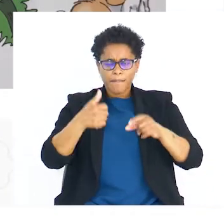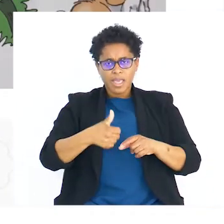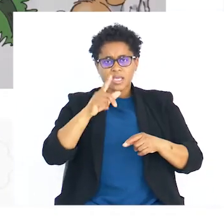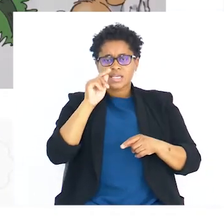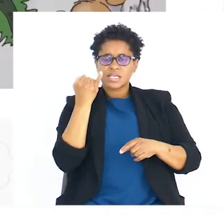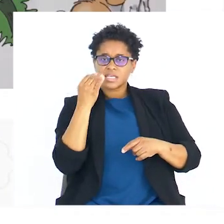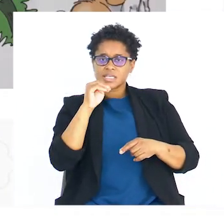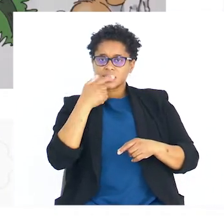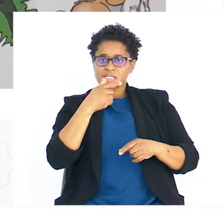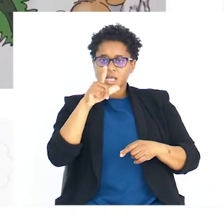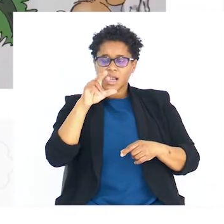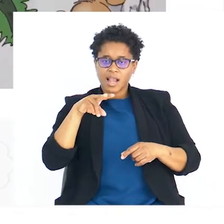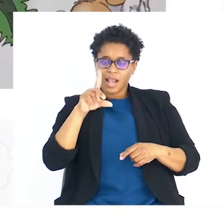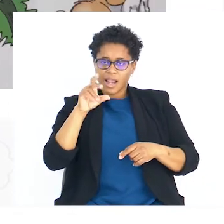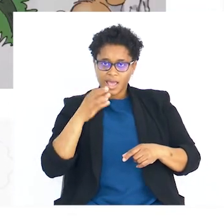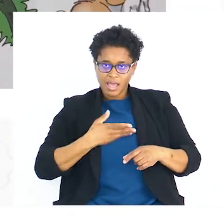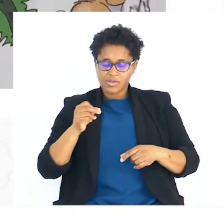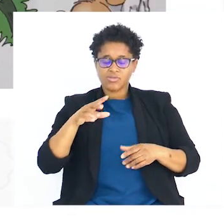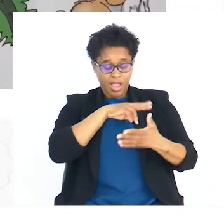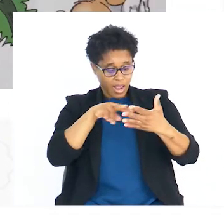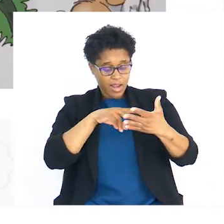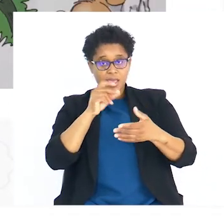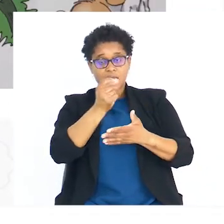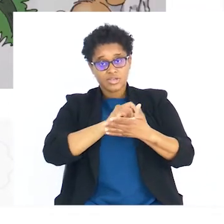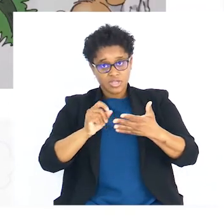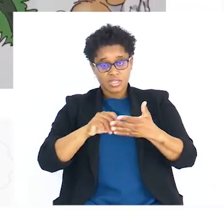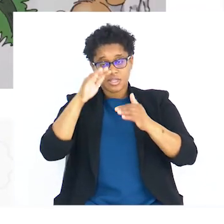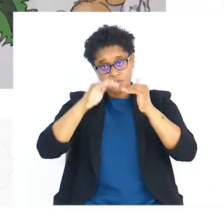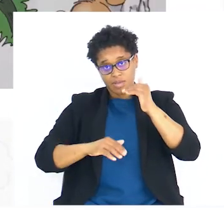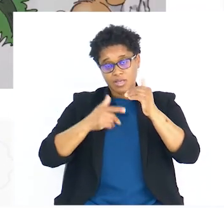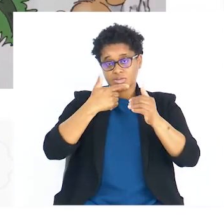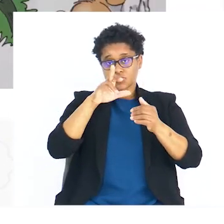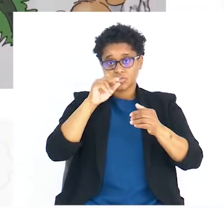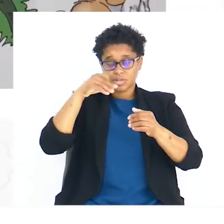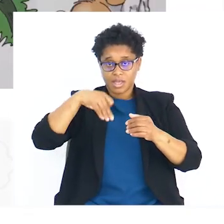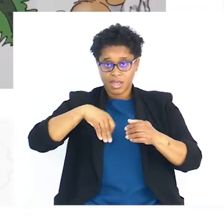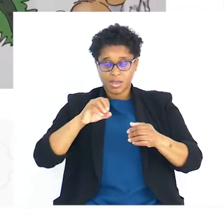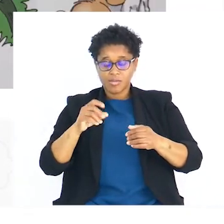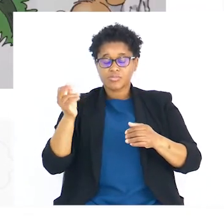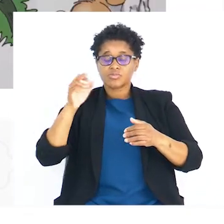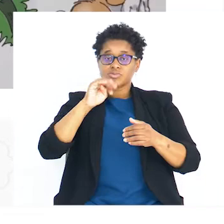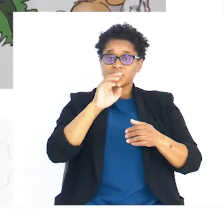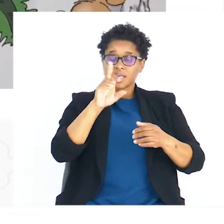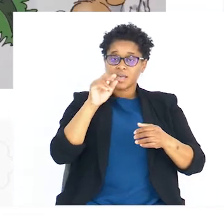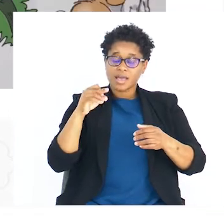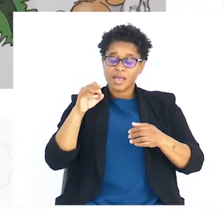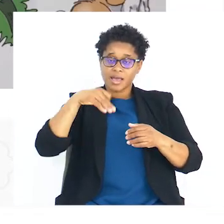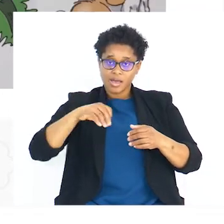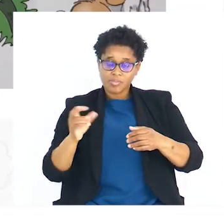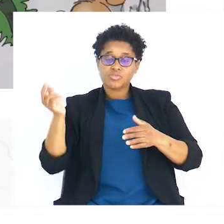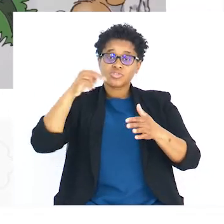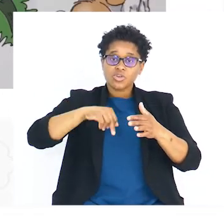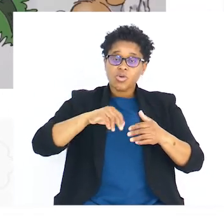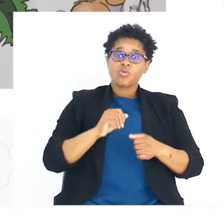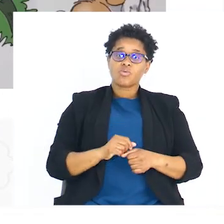a agenda. Debaixo do trapo e do sarrafo chegou um caçapo. O